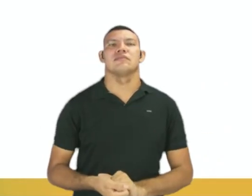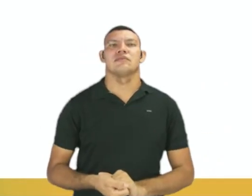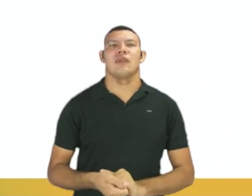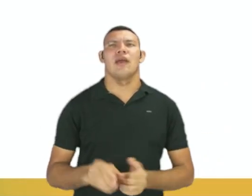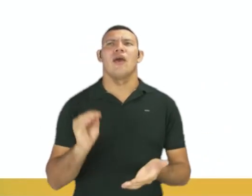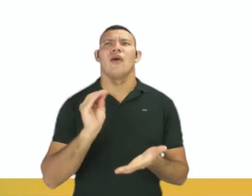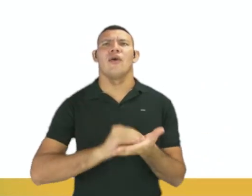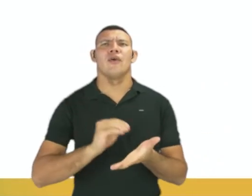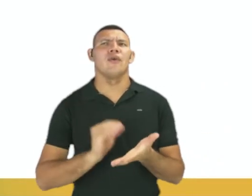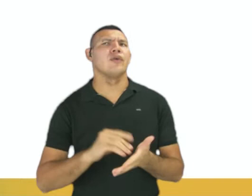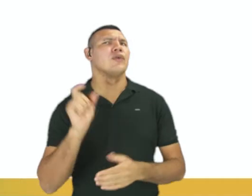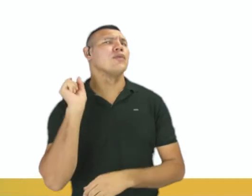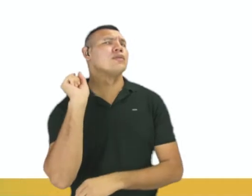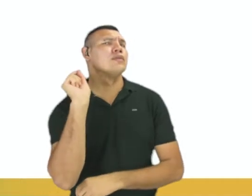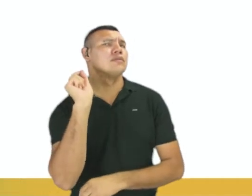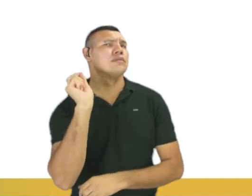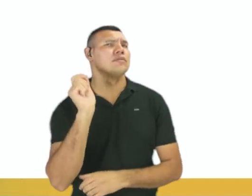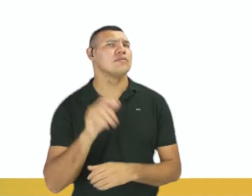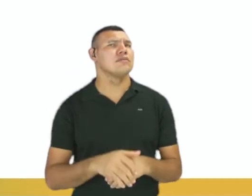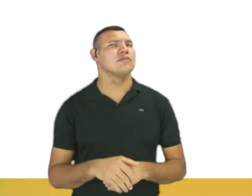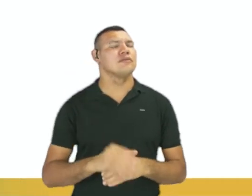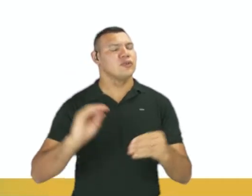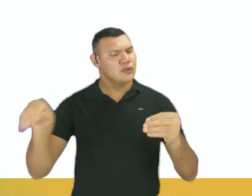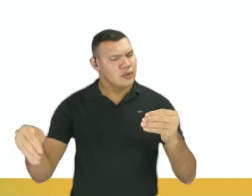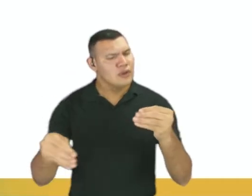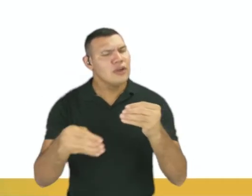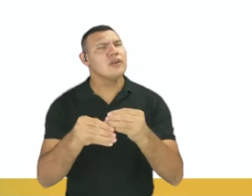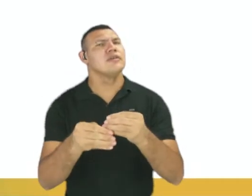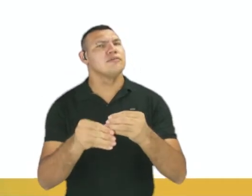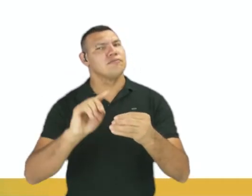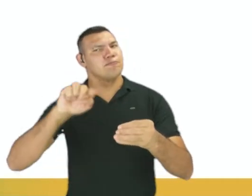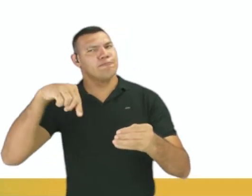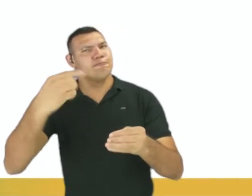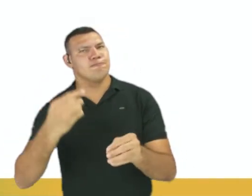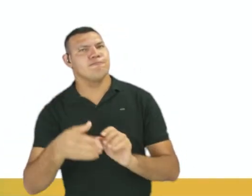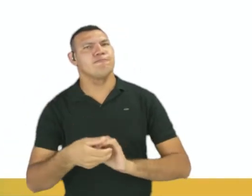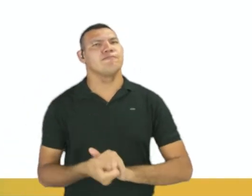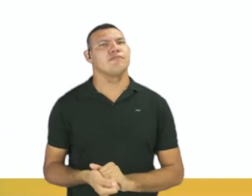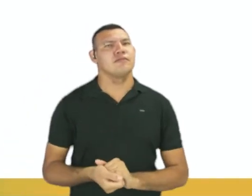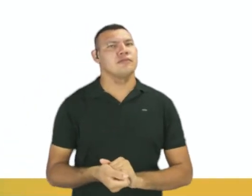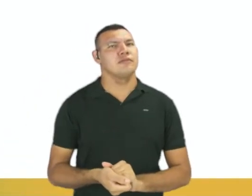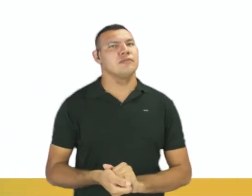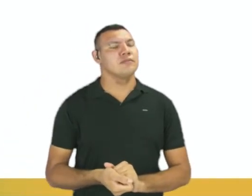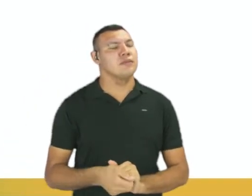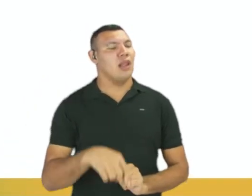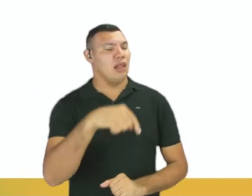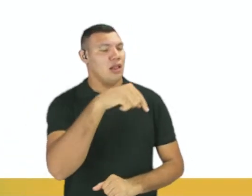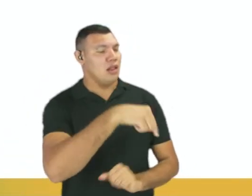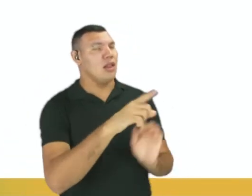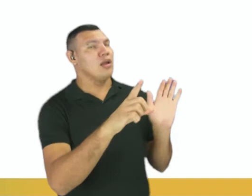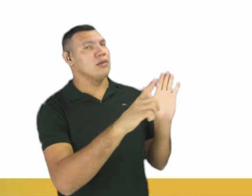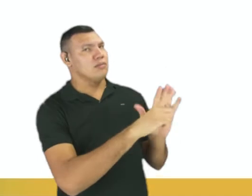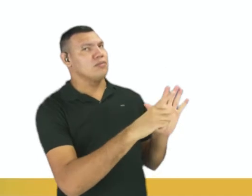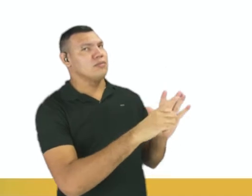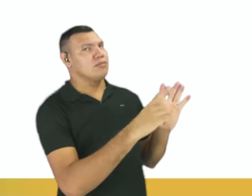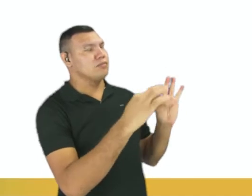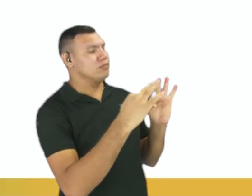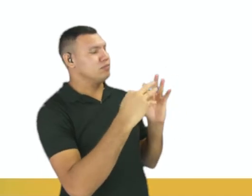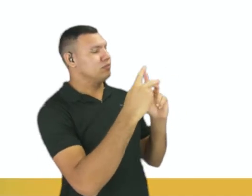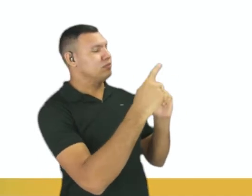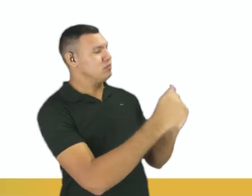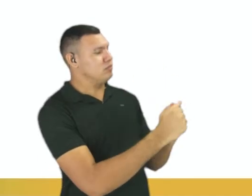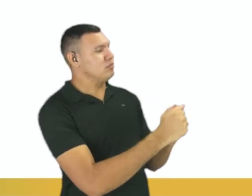perceber que falta algo que vem logo depois quando ela diz nesta loja tem tudo